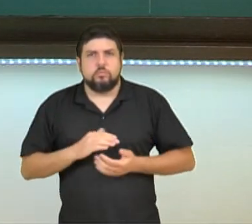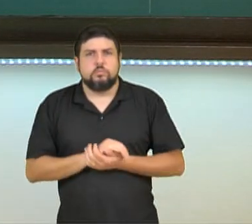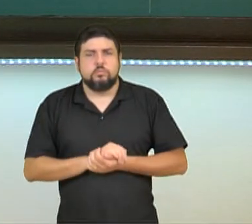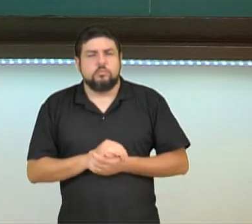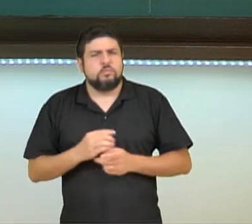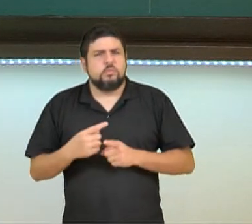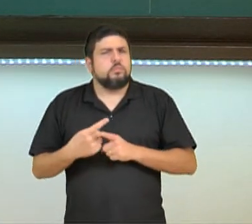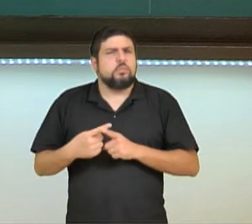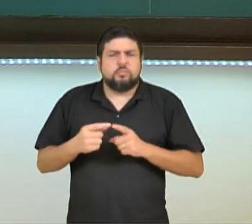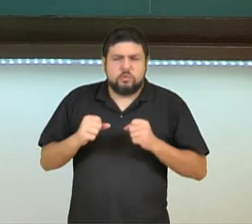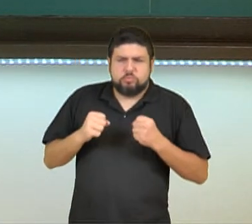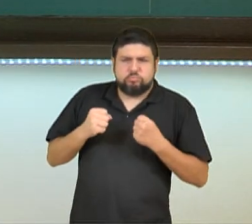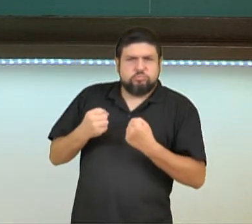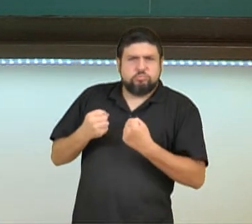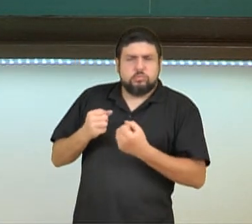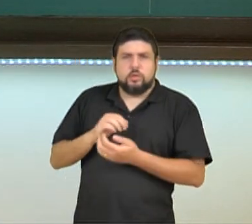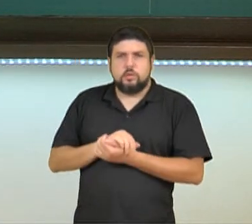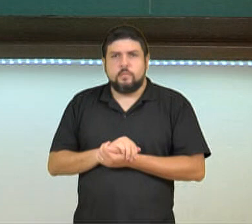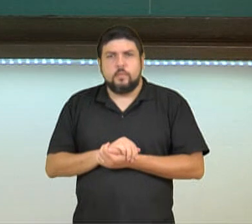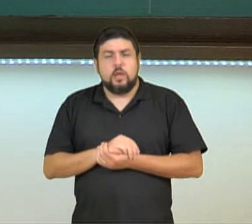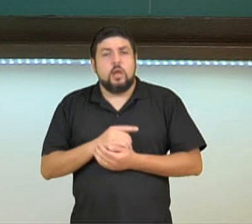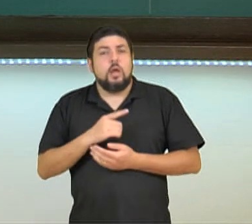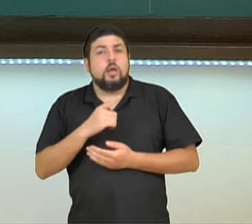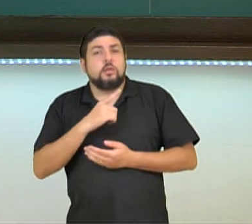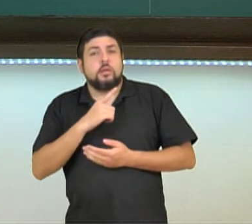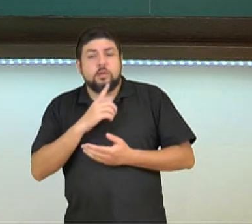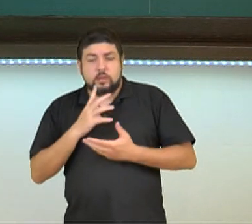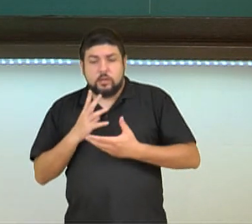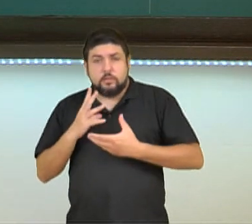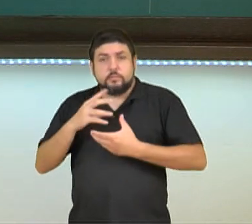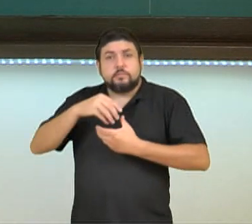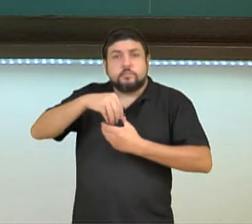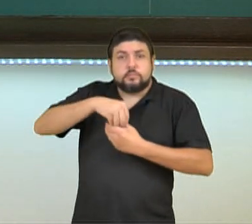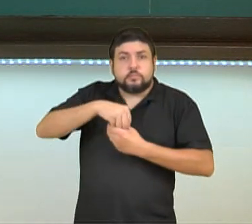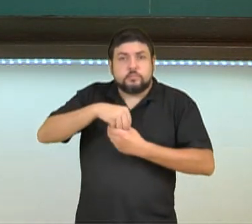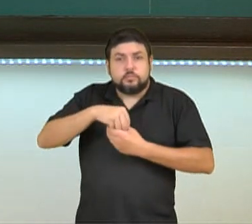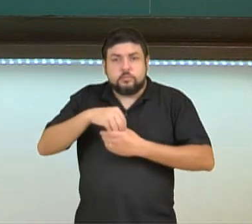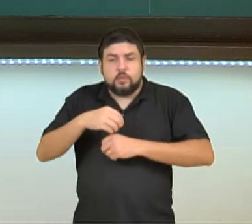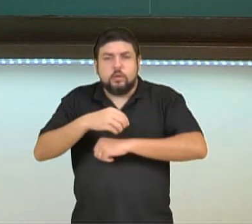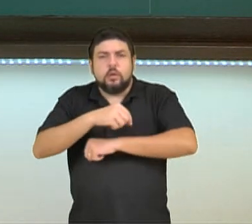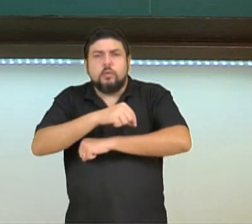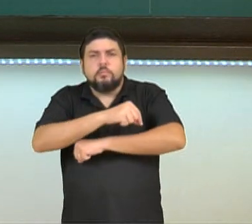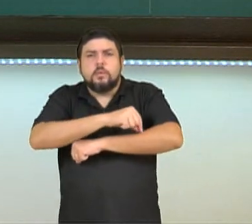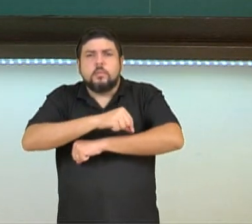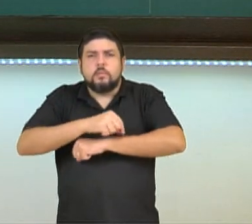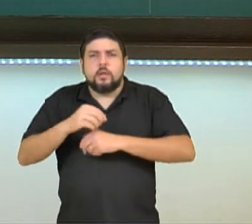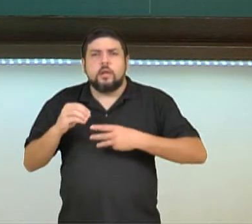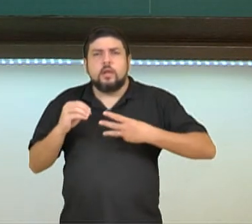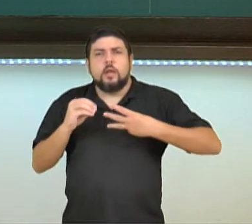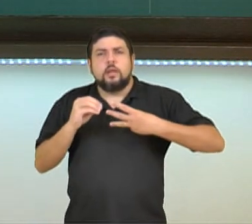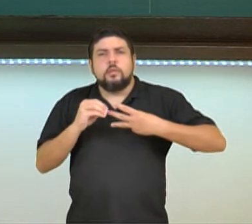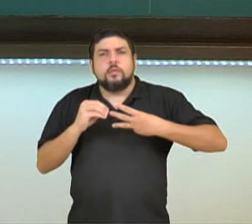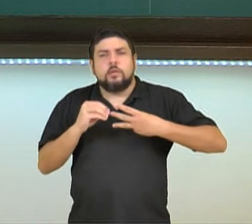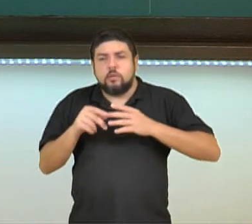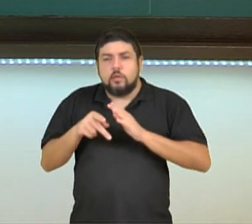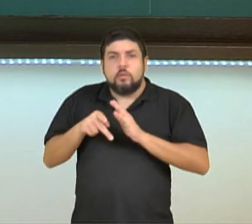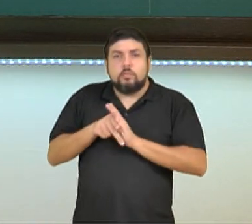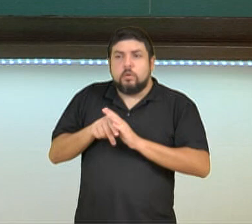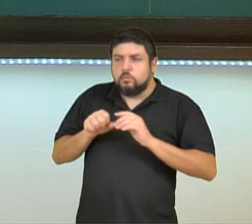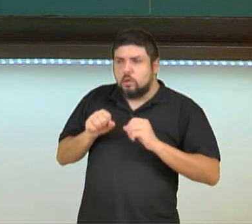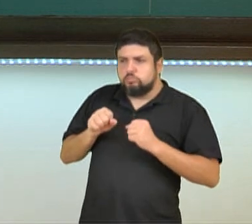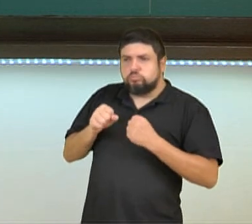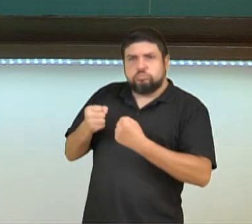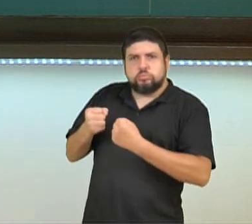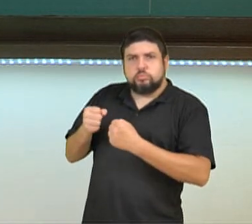esse sistema envolve a presença de células de defesa, células que vão nos proteger,